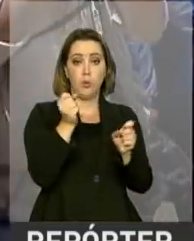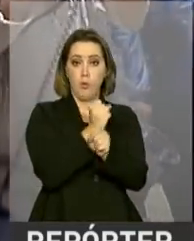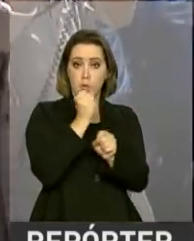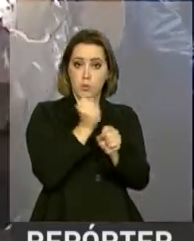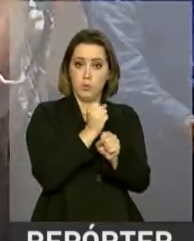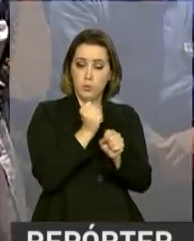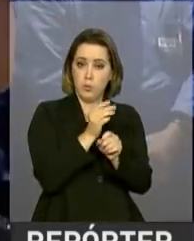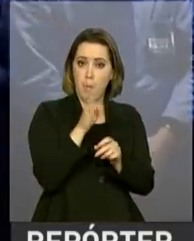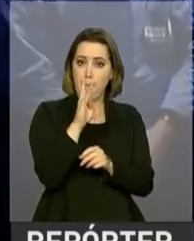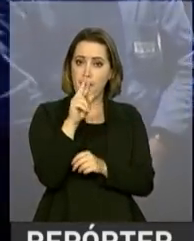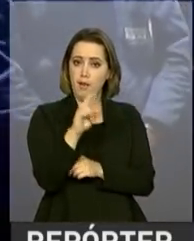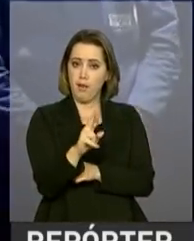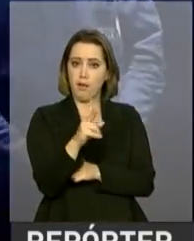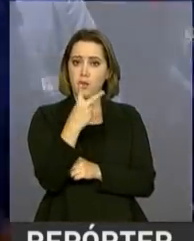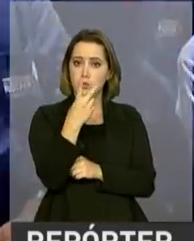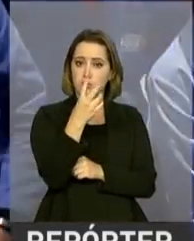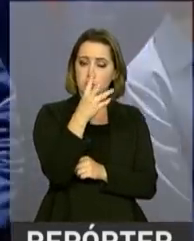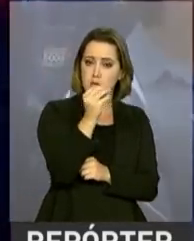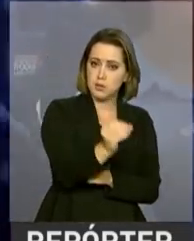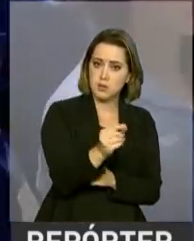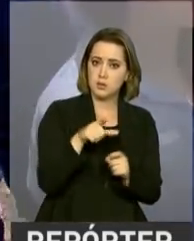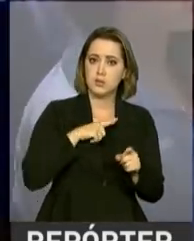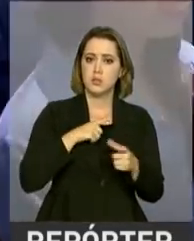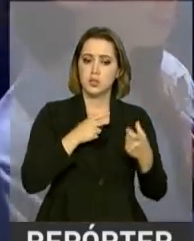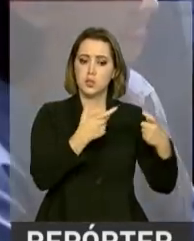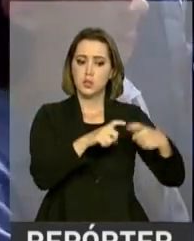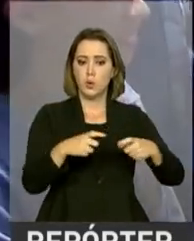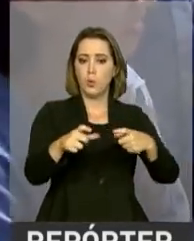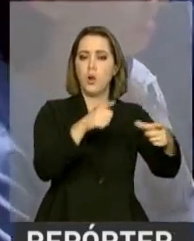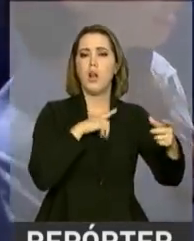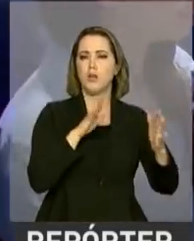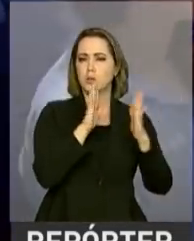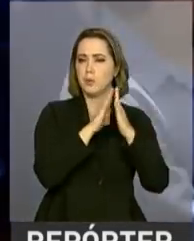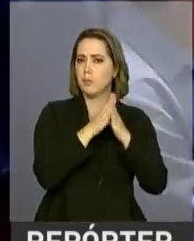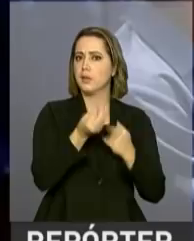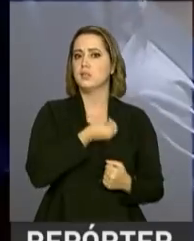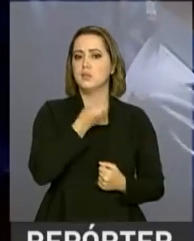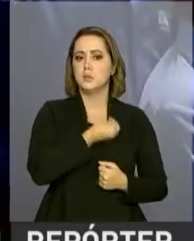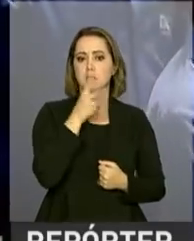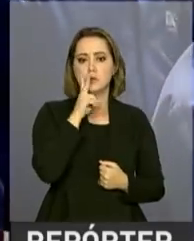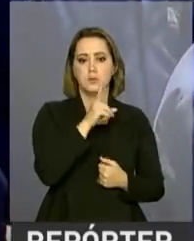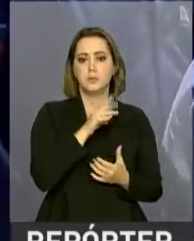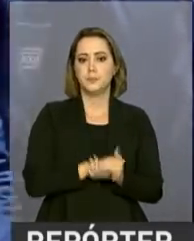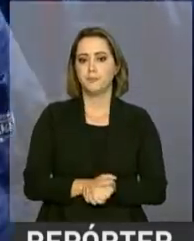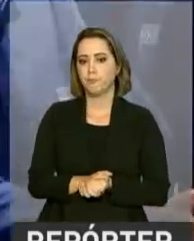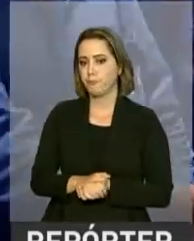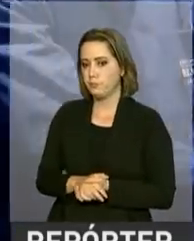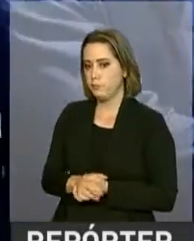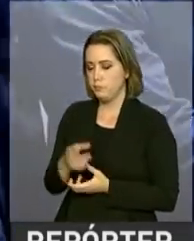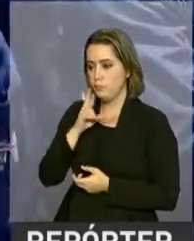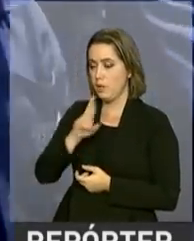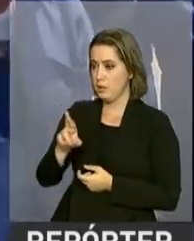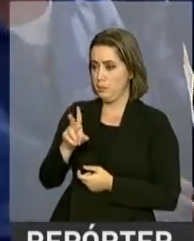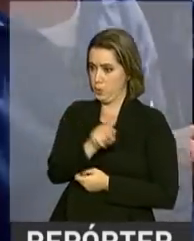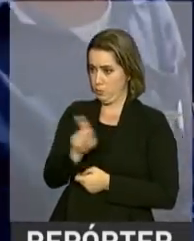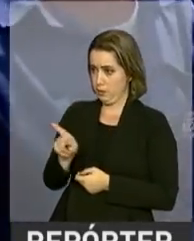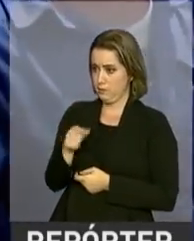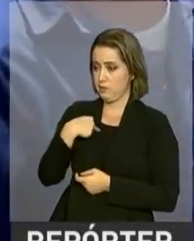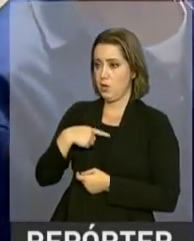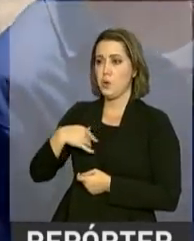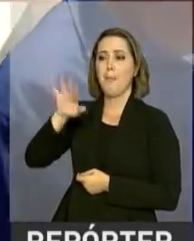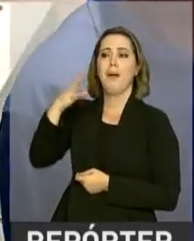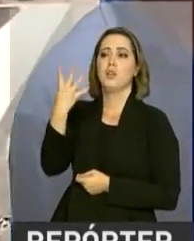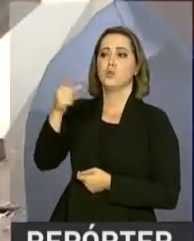e o senhor visitou um complexo que conta com casas do Minha Casa Minha Vida. Como é que foi isso, presidente? Olha, são mais de 4 mil casas, né,